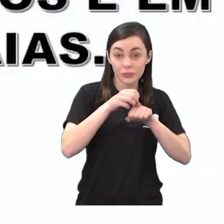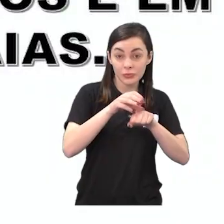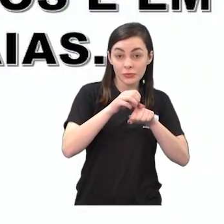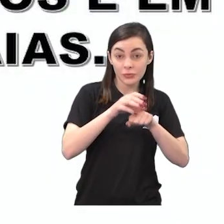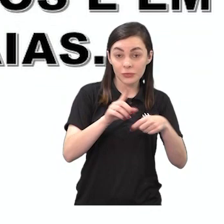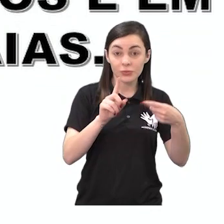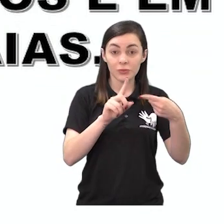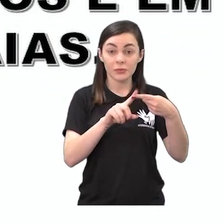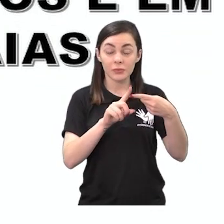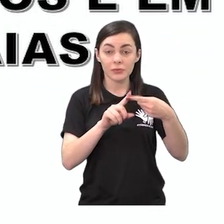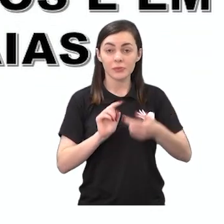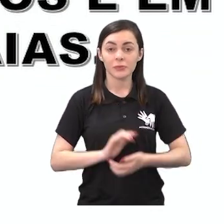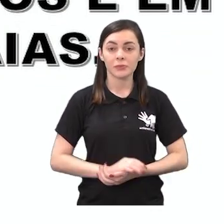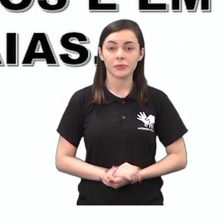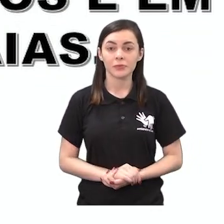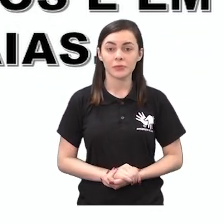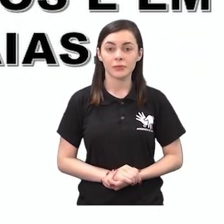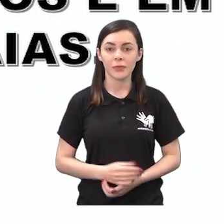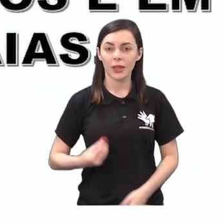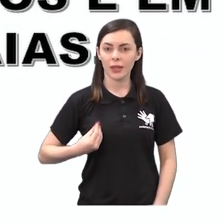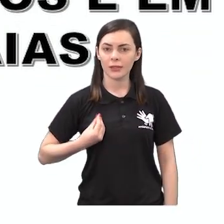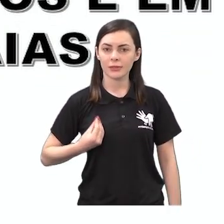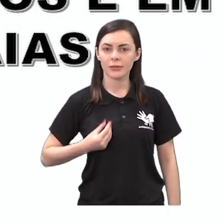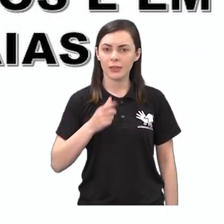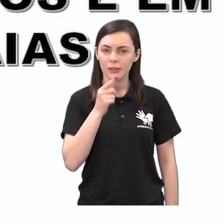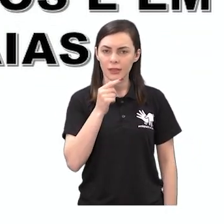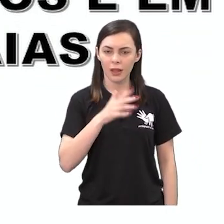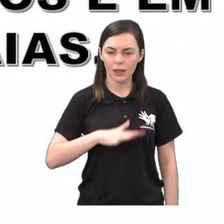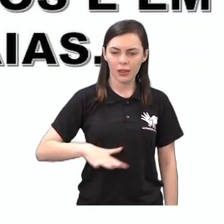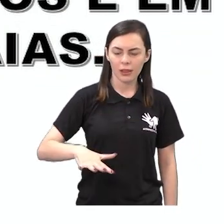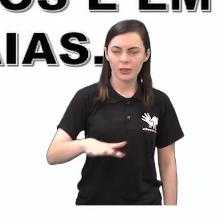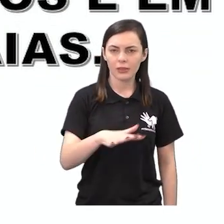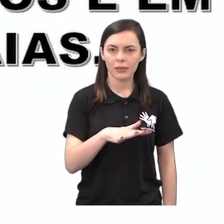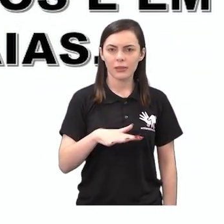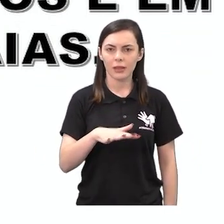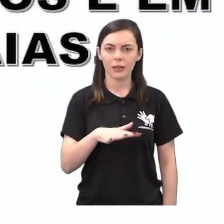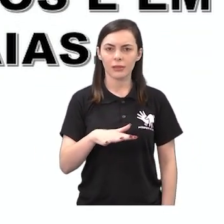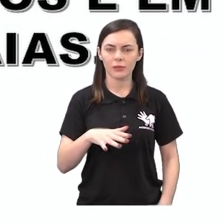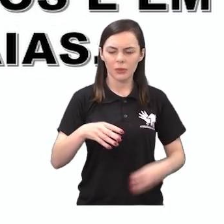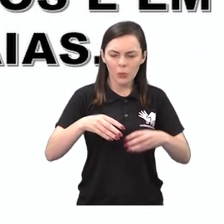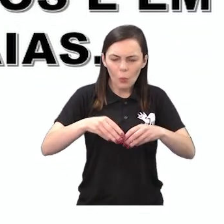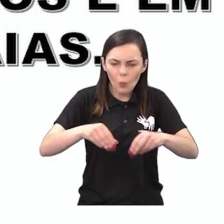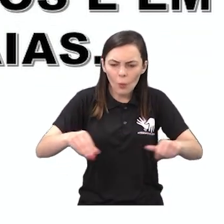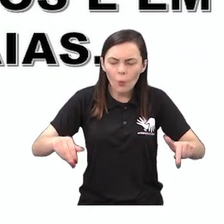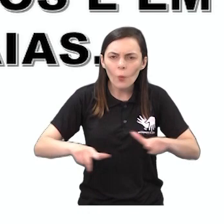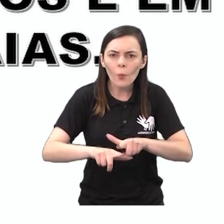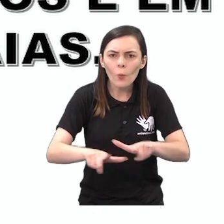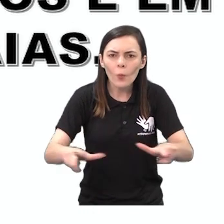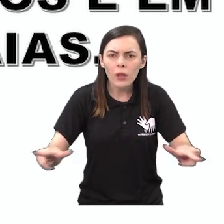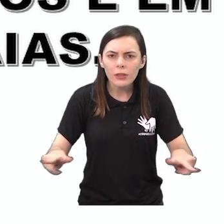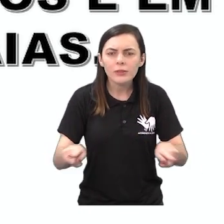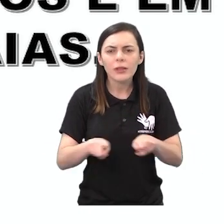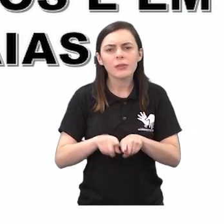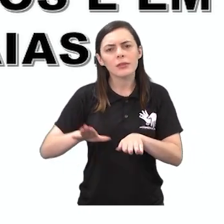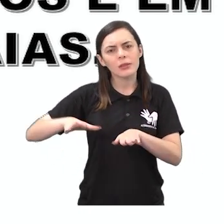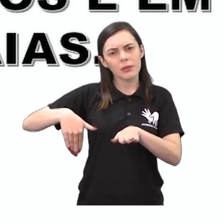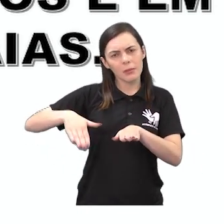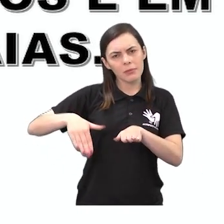número 1. Ele está presente em lagos, em desertos e em praias. O que será que é?